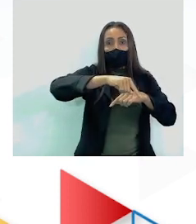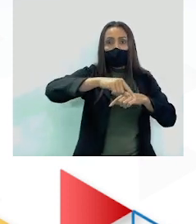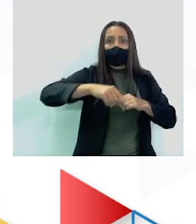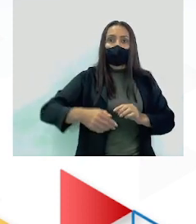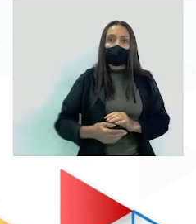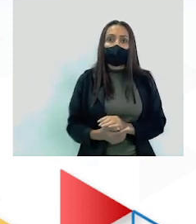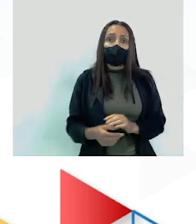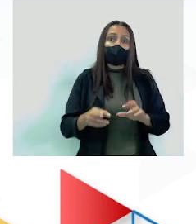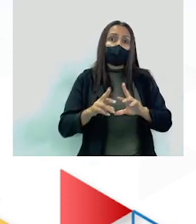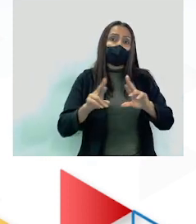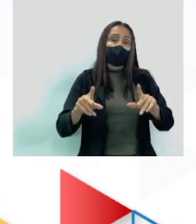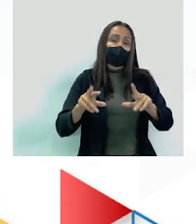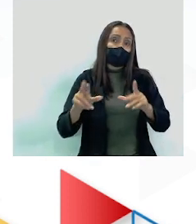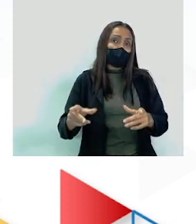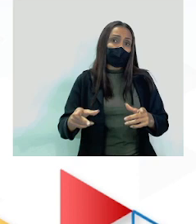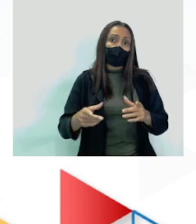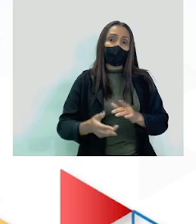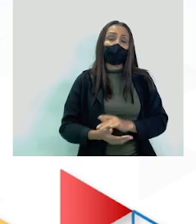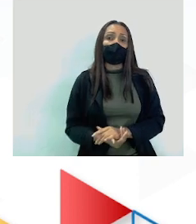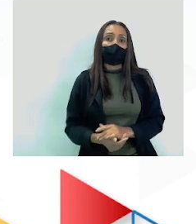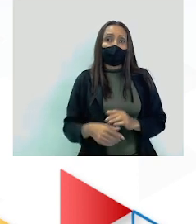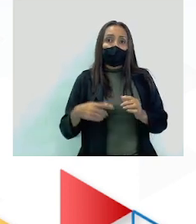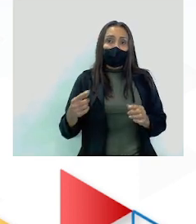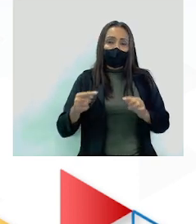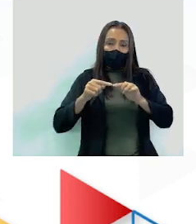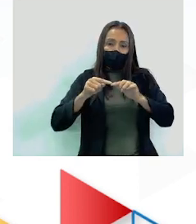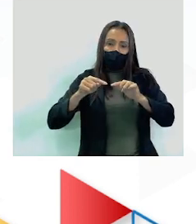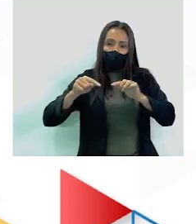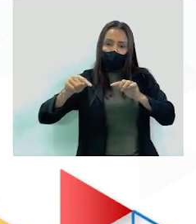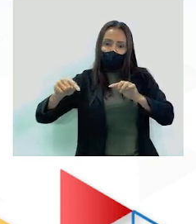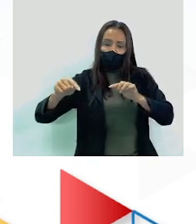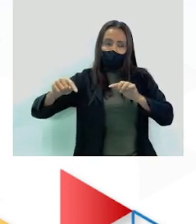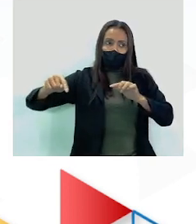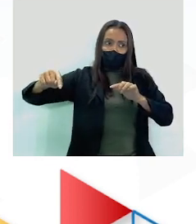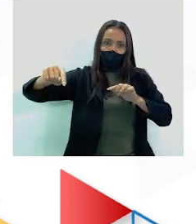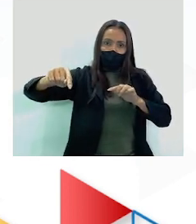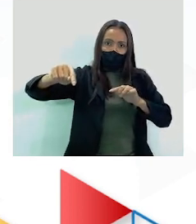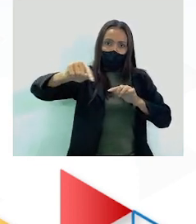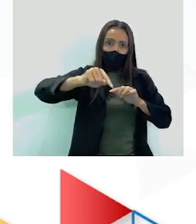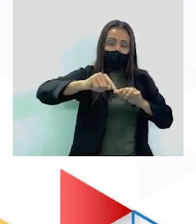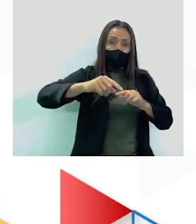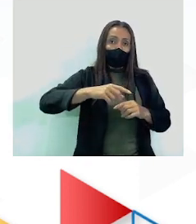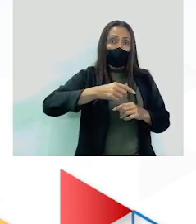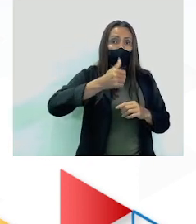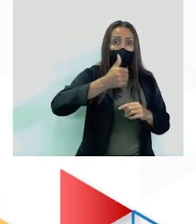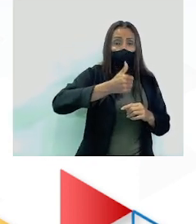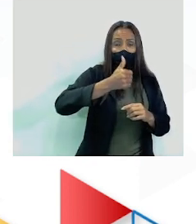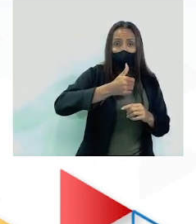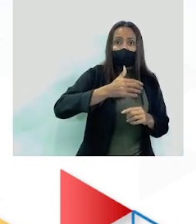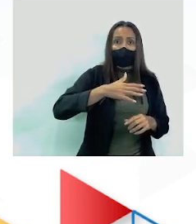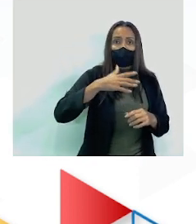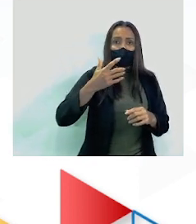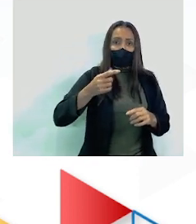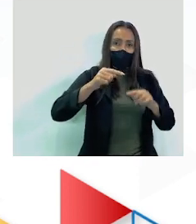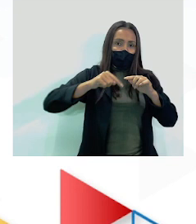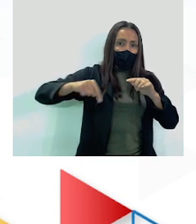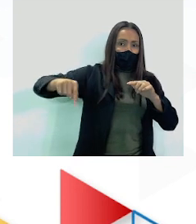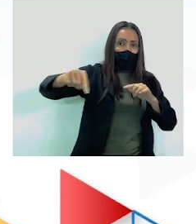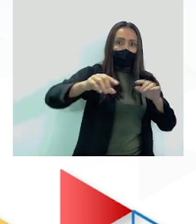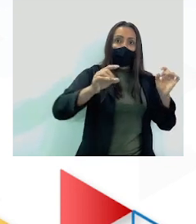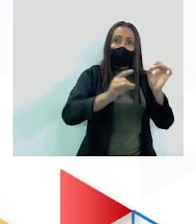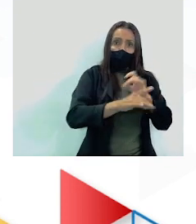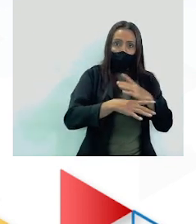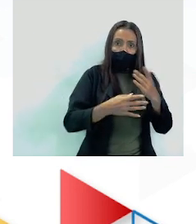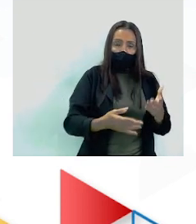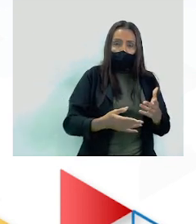que o que diferencia é que essa trilha em 8, ela cruza por pontos intermediários, ou seja, na primeira trilha você vai e termina no